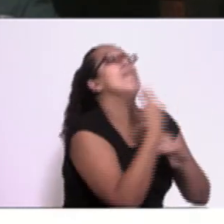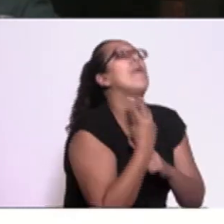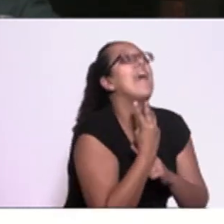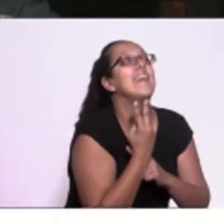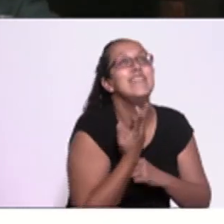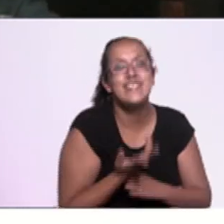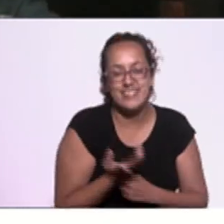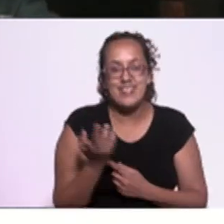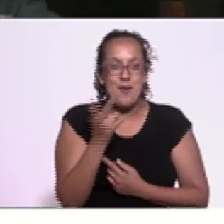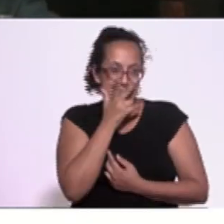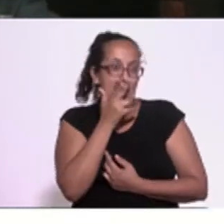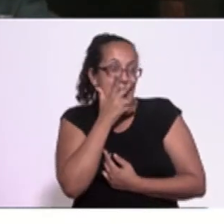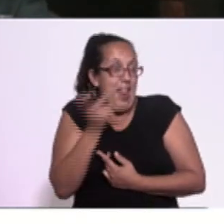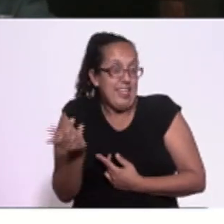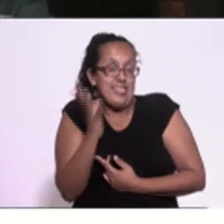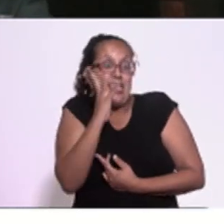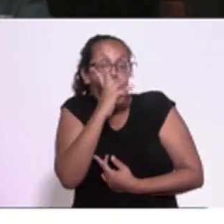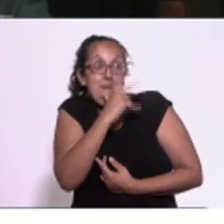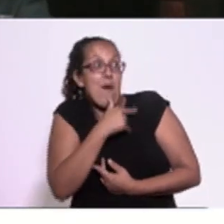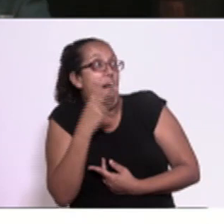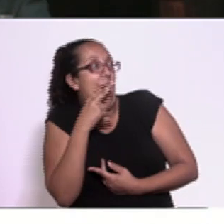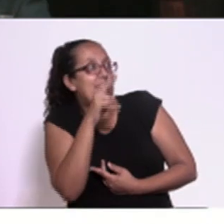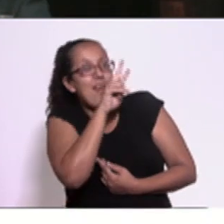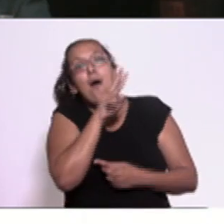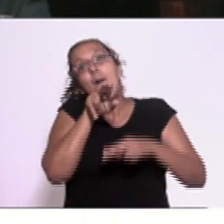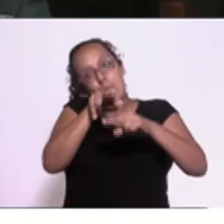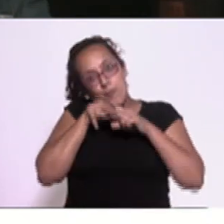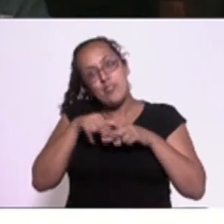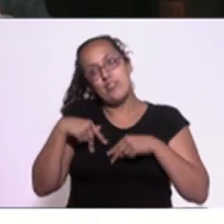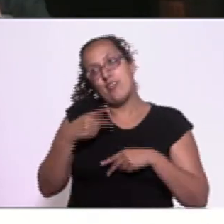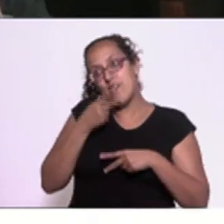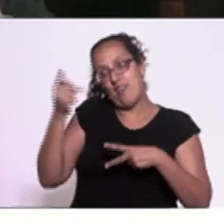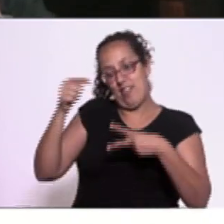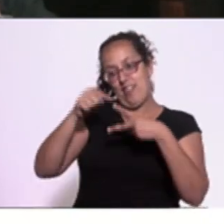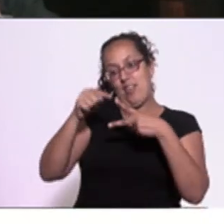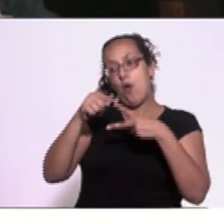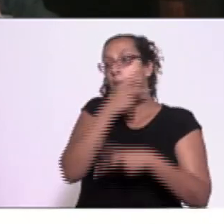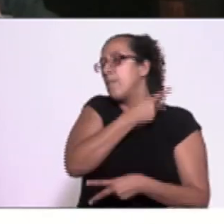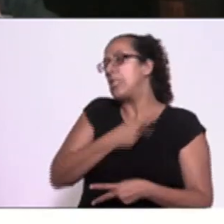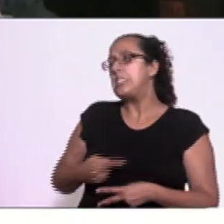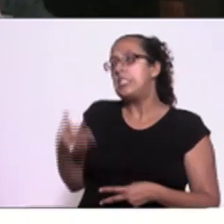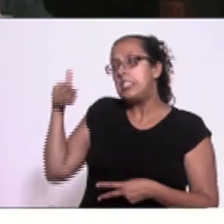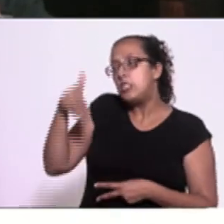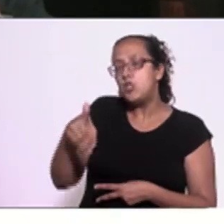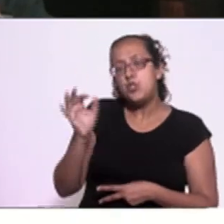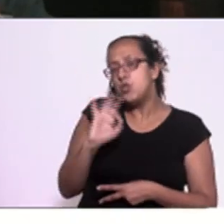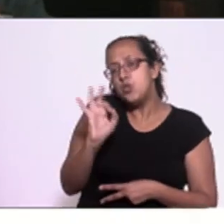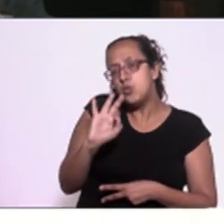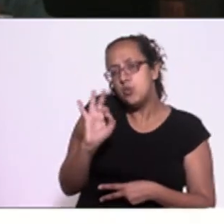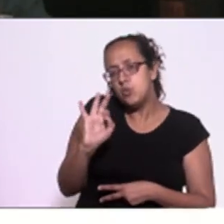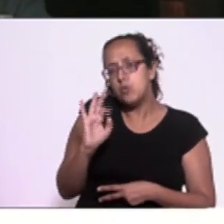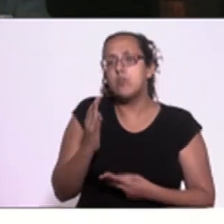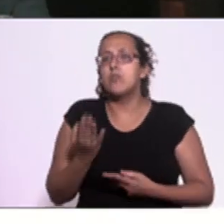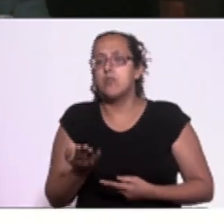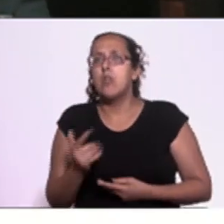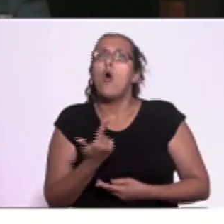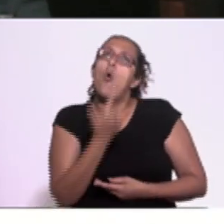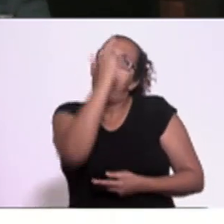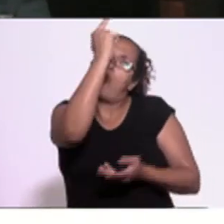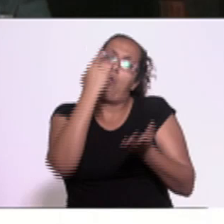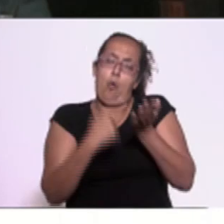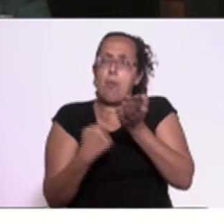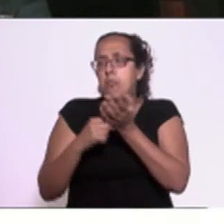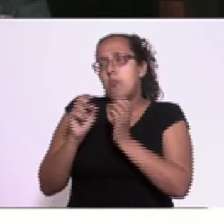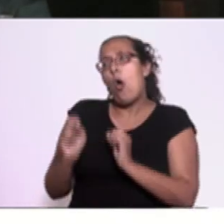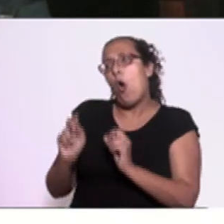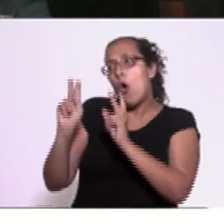queria fazer esse registro. O nosso presidente não está aqui nesse momento, está em outro compromisso,